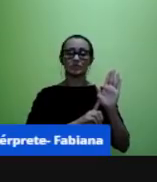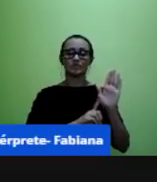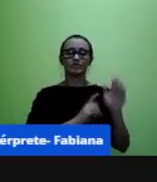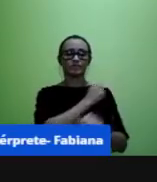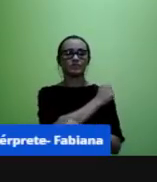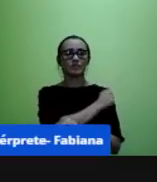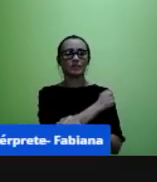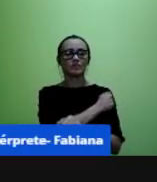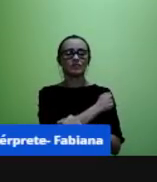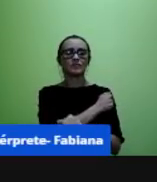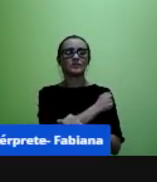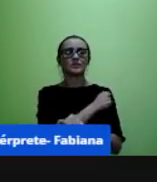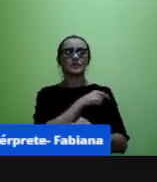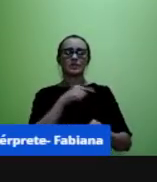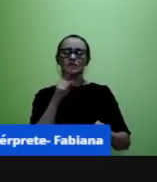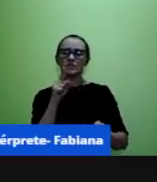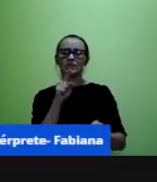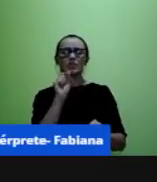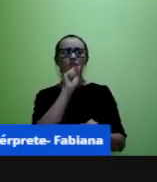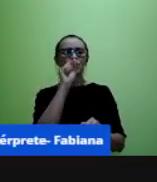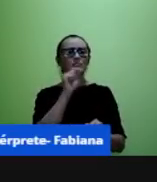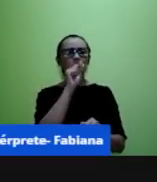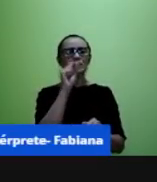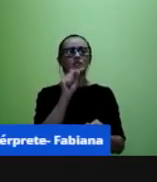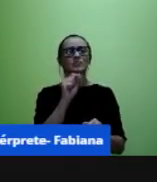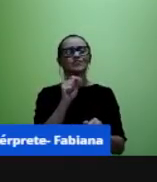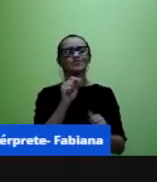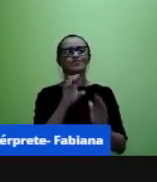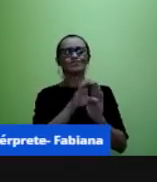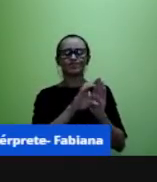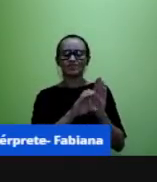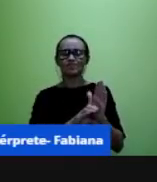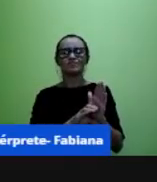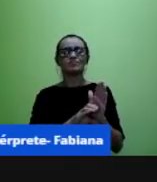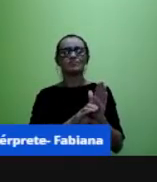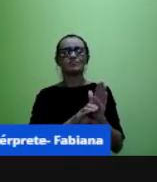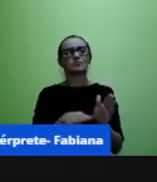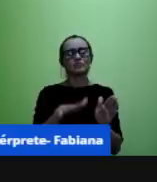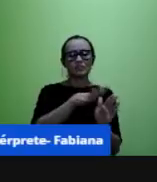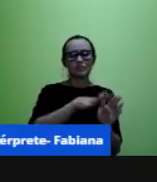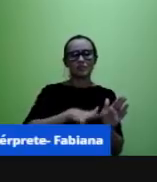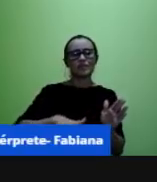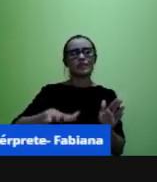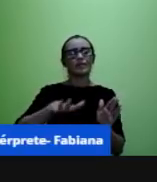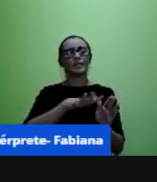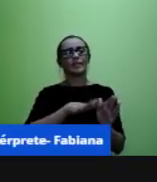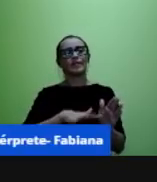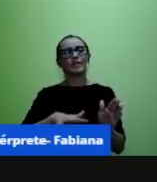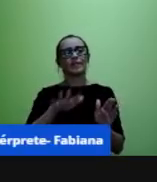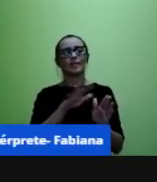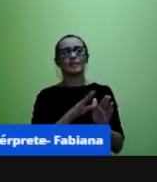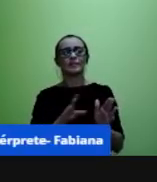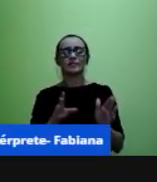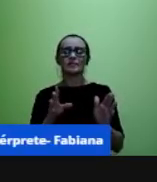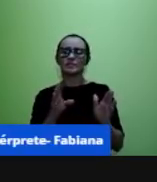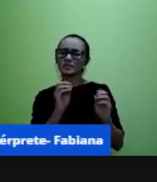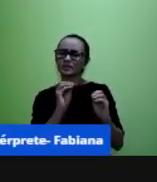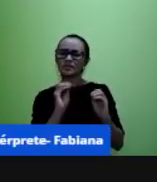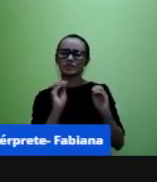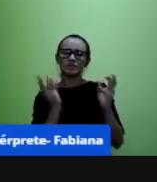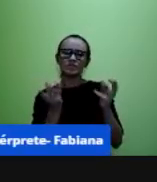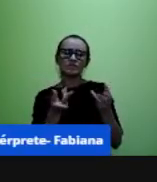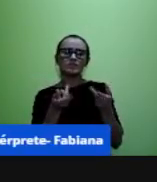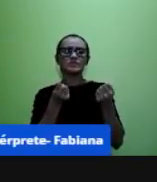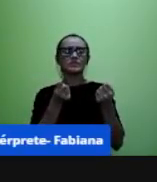os conhecimentos mínimos, né, da nossa área, né? Tem os objetos de conhecimento e suas habilidades específicas,